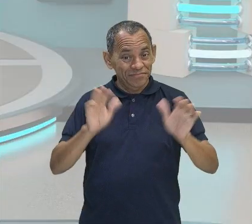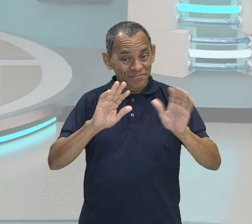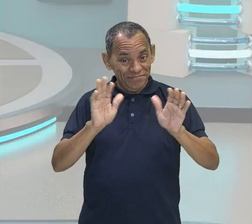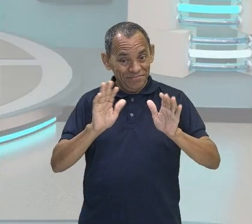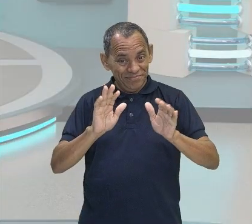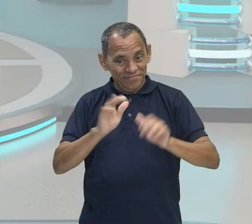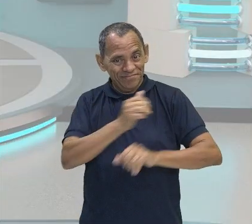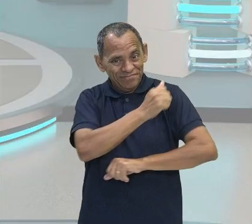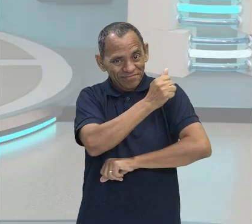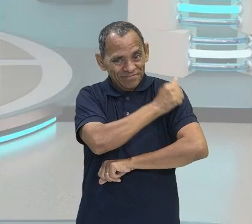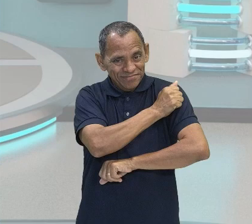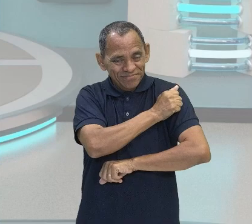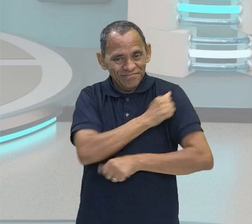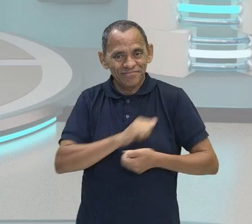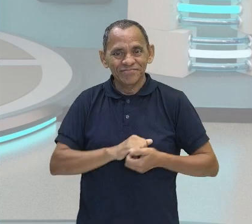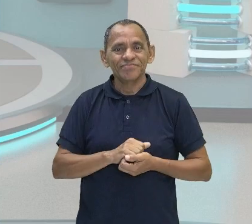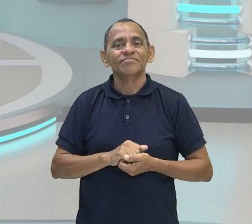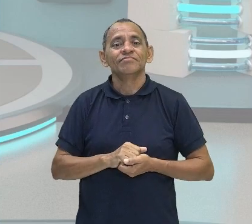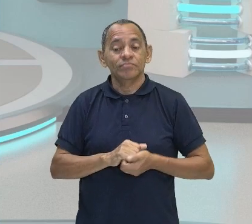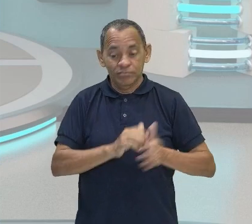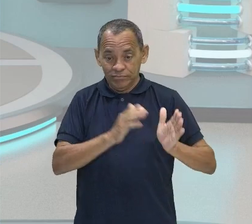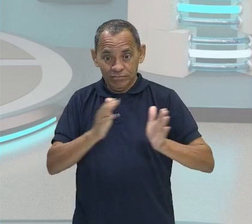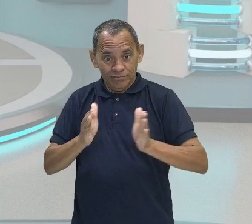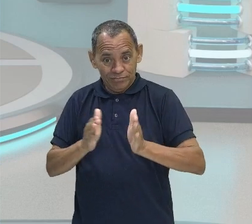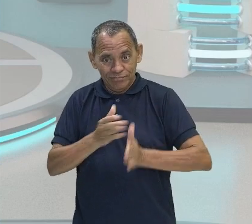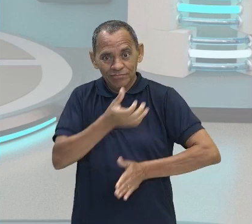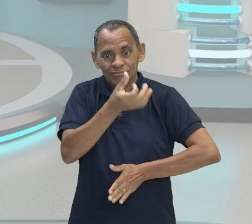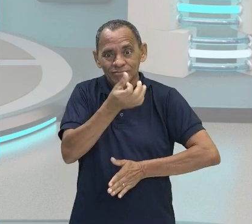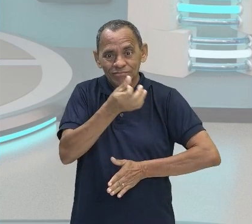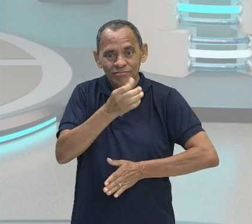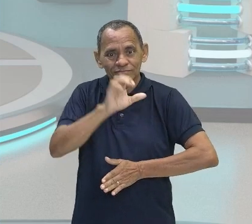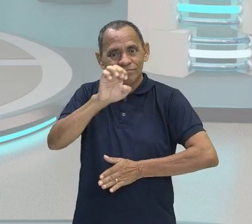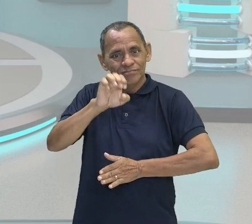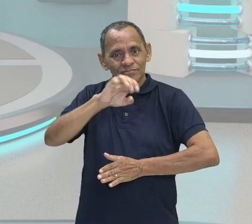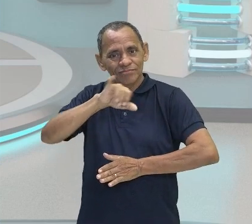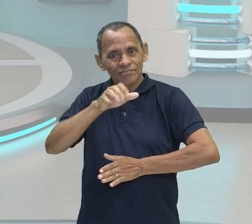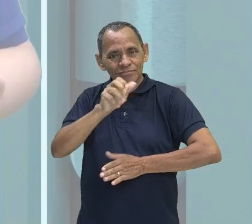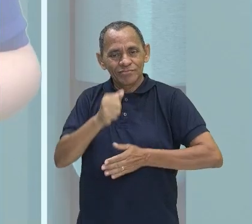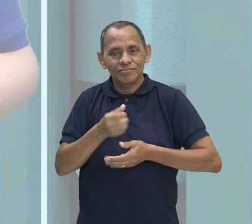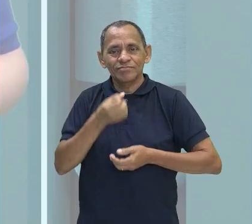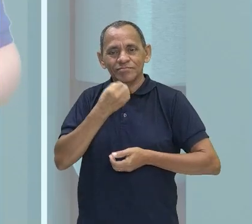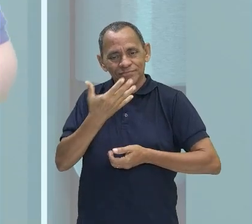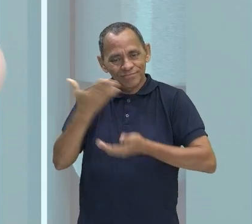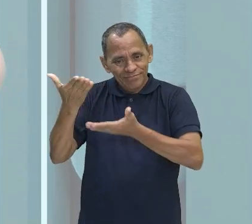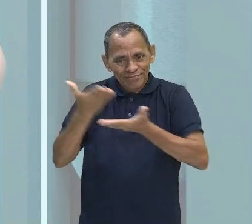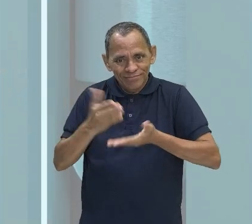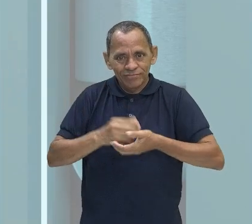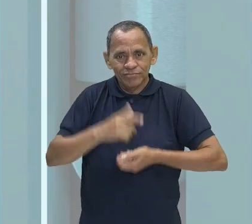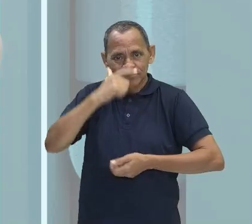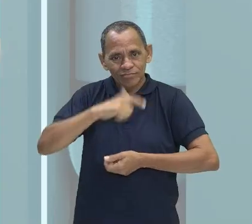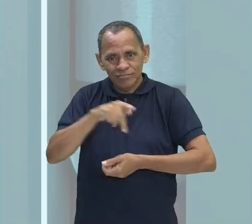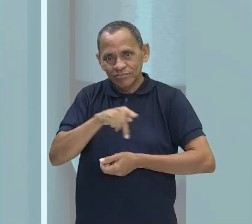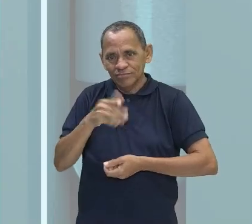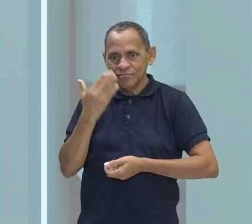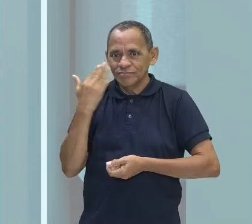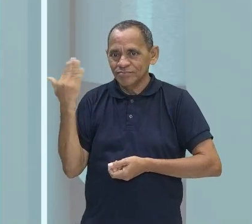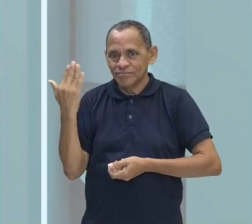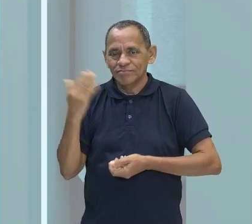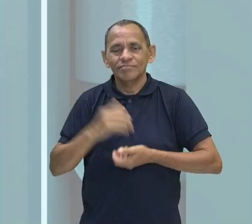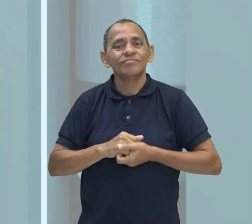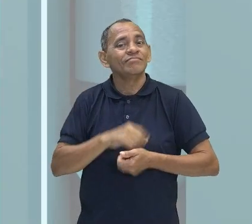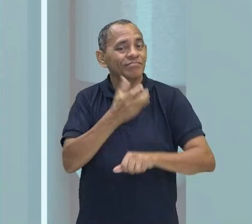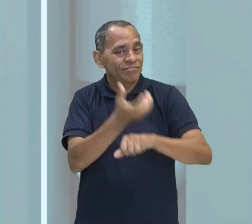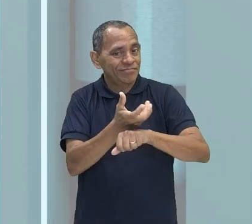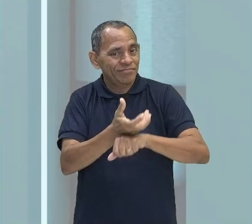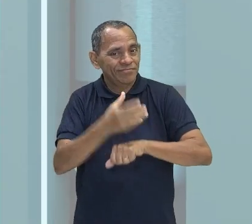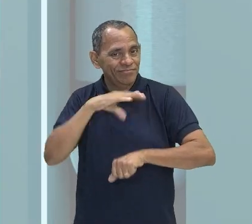Olá, estudantes da sexta etapa da EJA, sejam todos bem-vindos. Eu sou a professora Jaice Martins, do componente